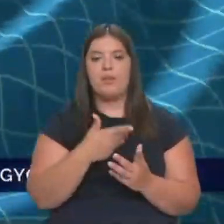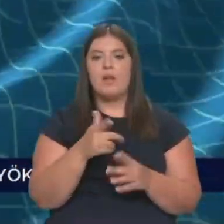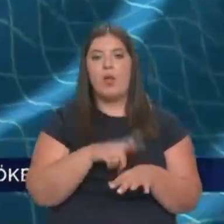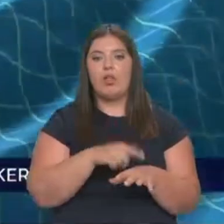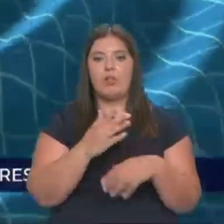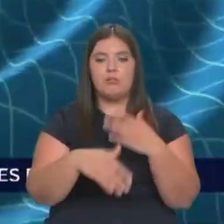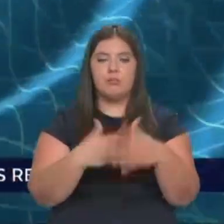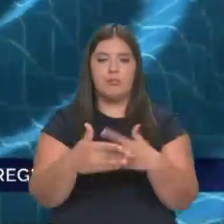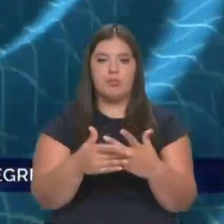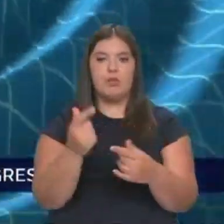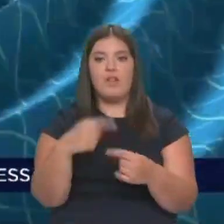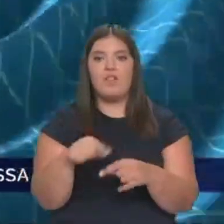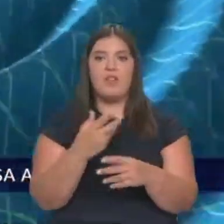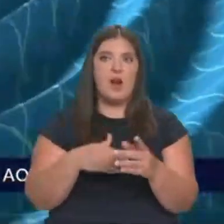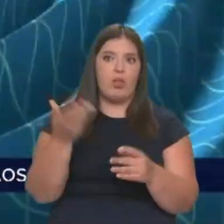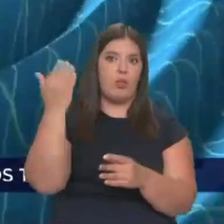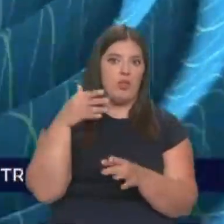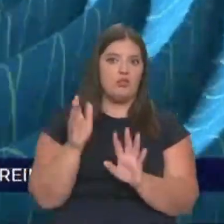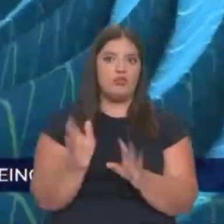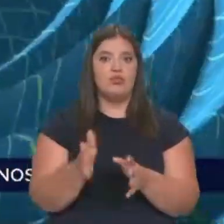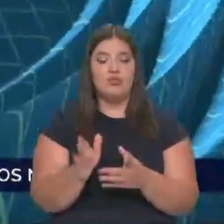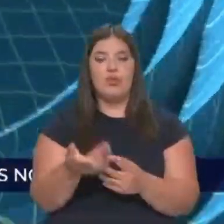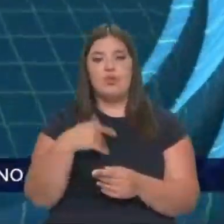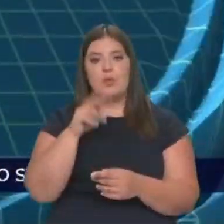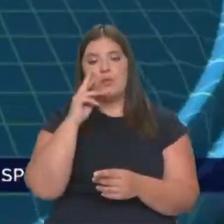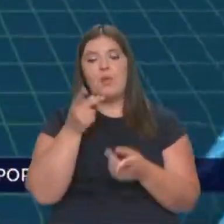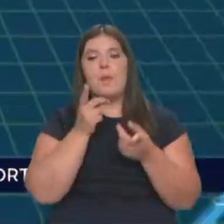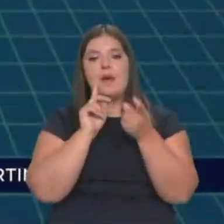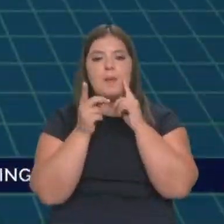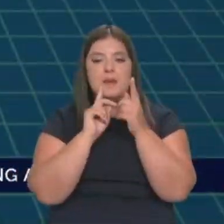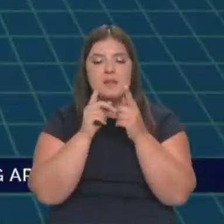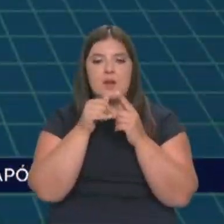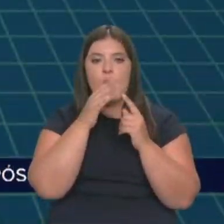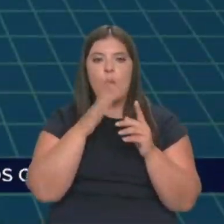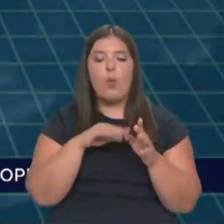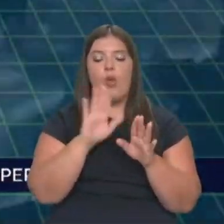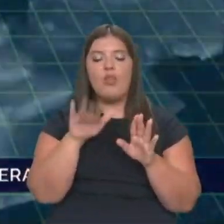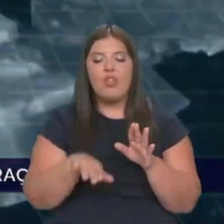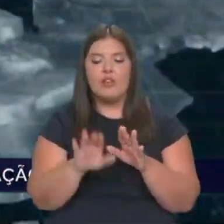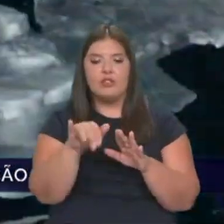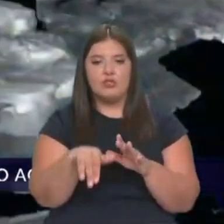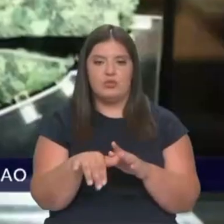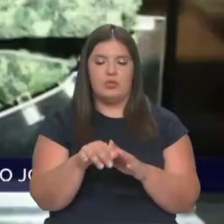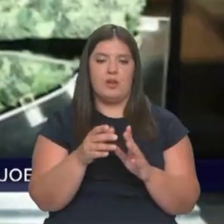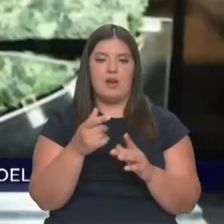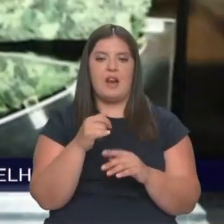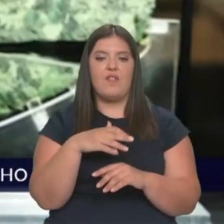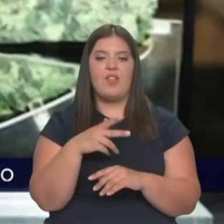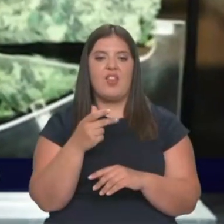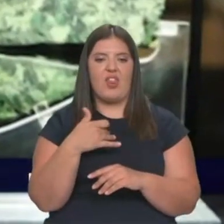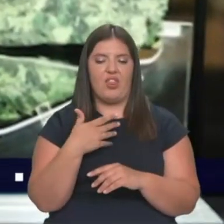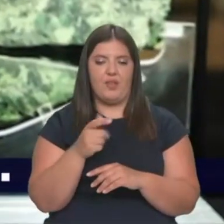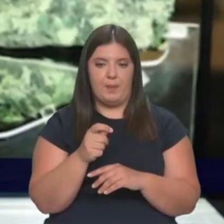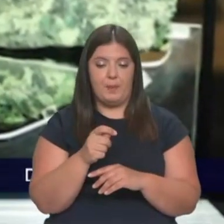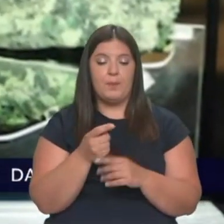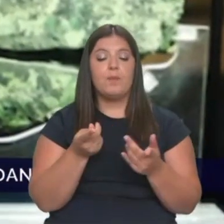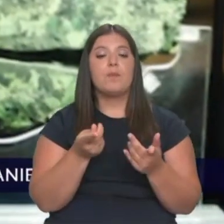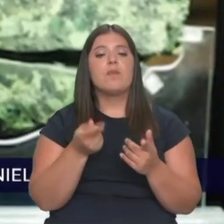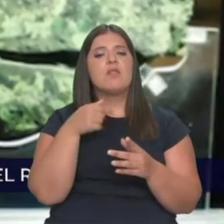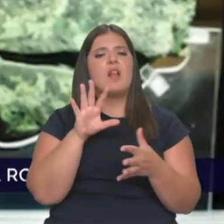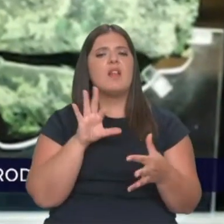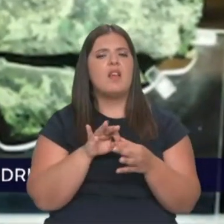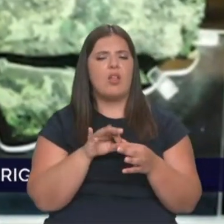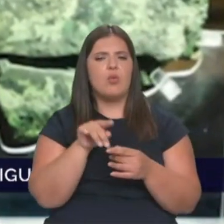tempo e que já existia na antiguidade. O que nós estamos a ver é uma animação de ondas gravitacionais. O que é que as ondas gravitacionais têm a ver com este mecanismo